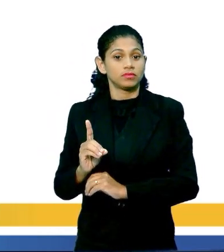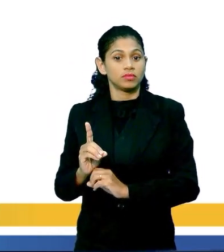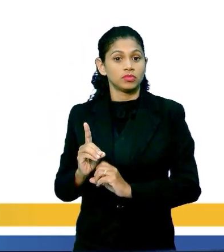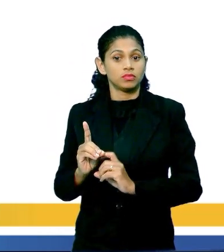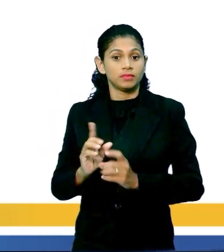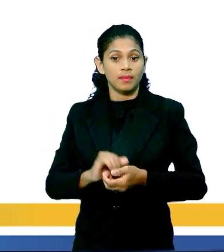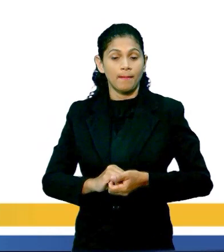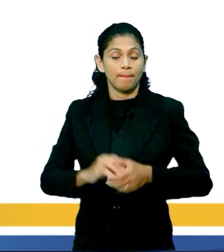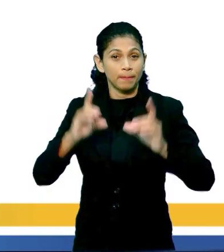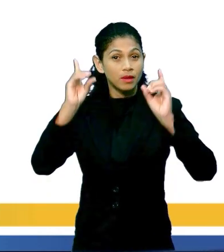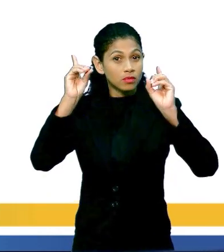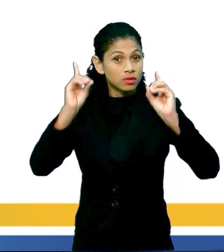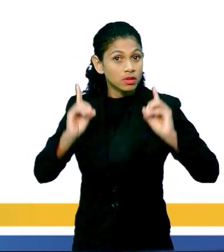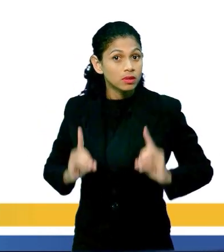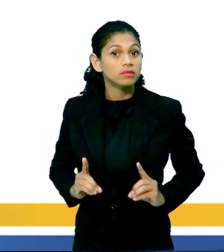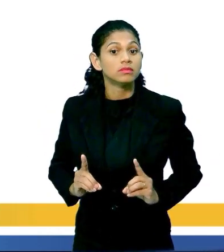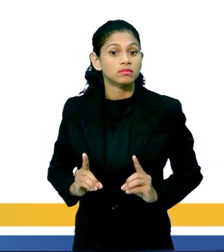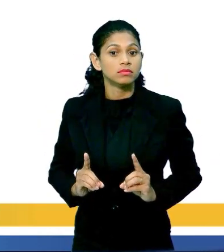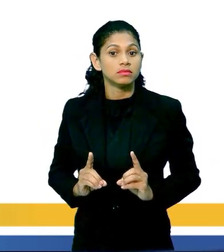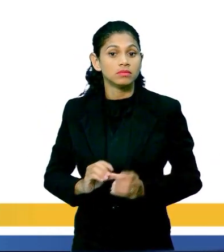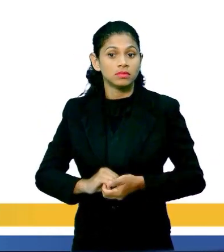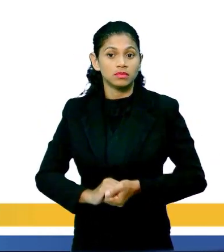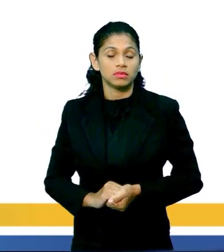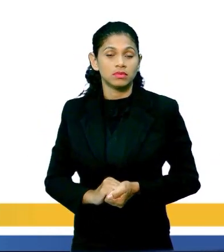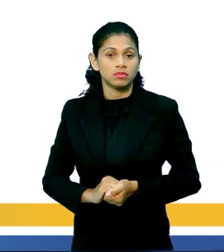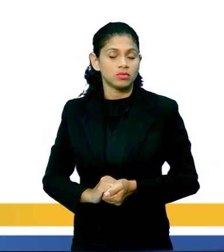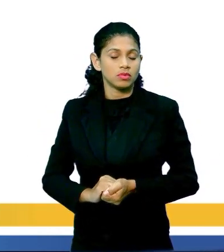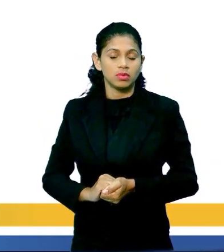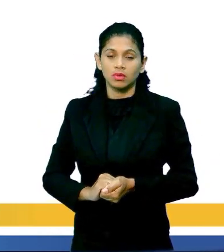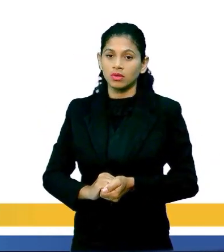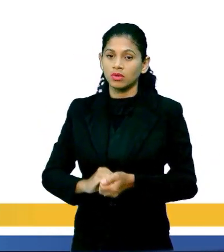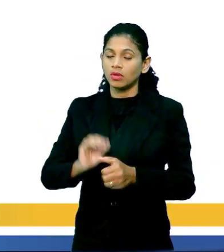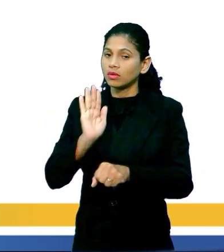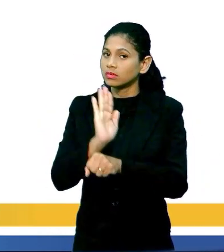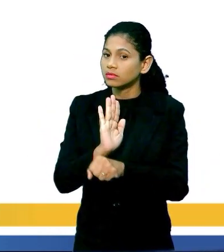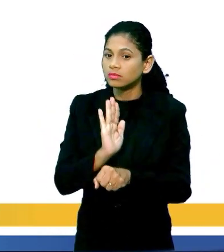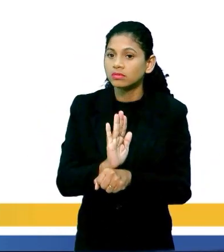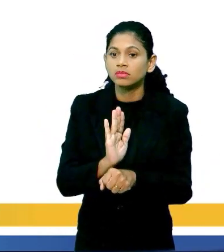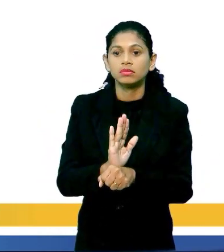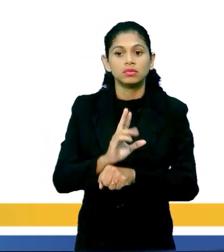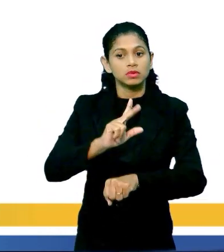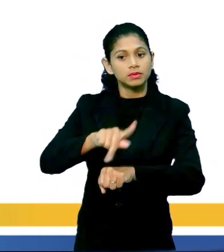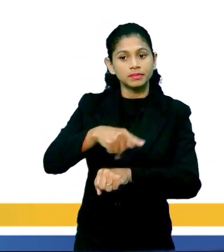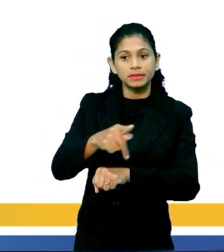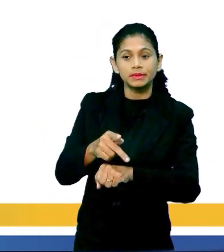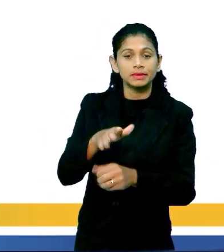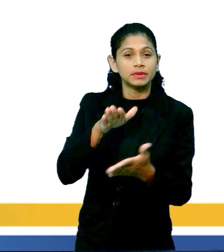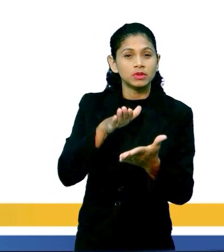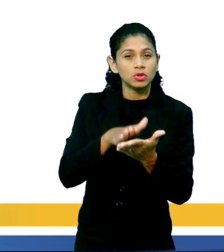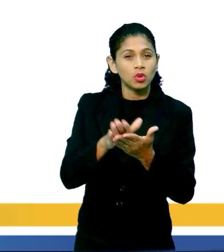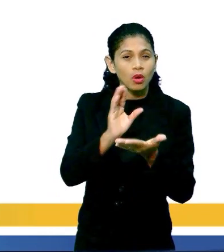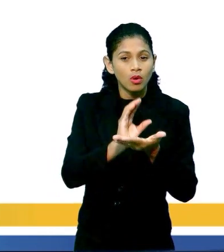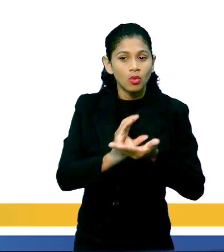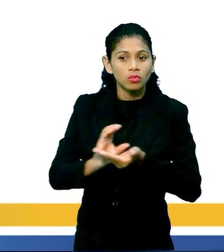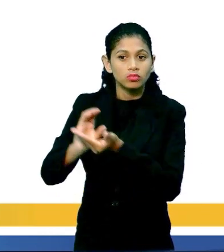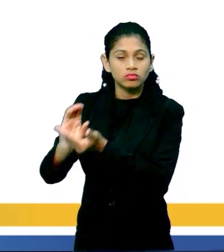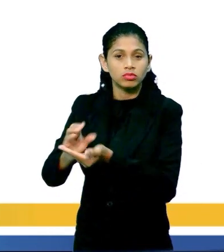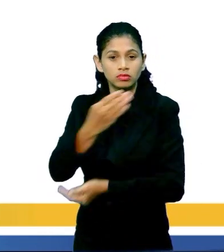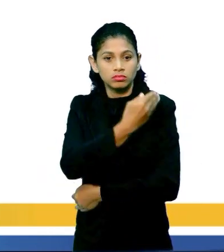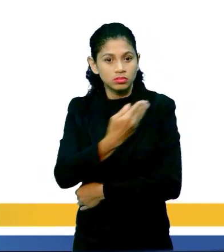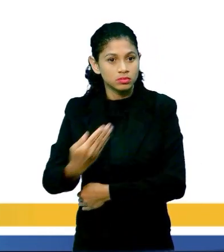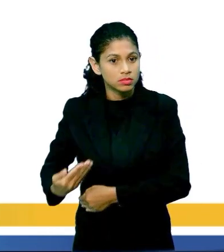beneficiam organizações religiosas, sindicatos, organizações comunitárias, grupos femininos, entre